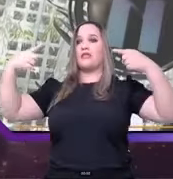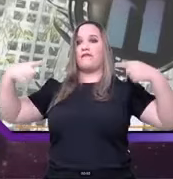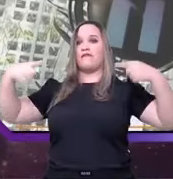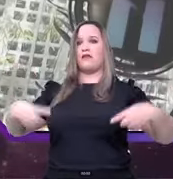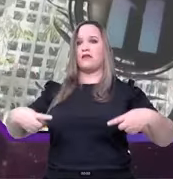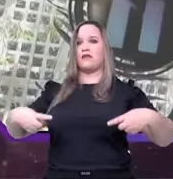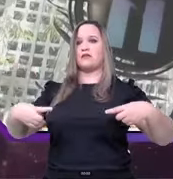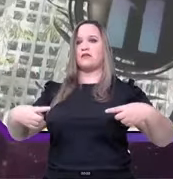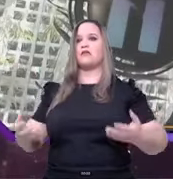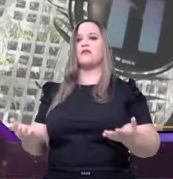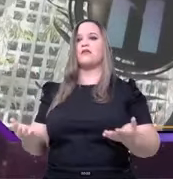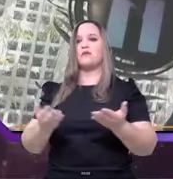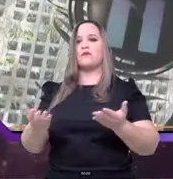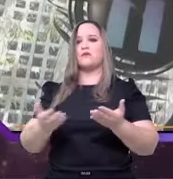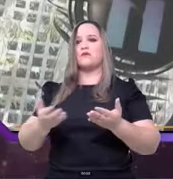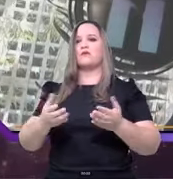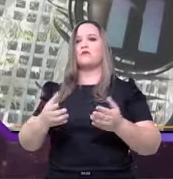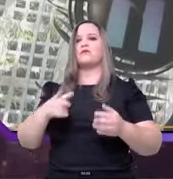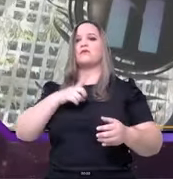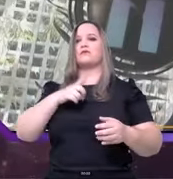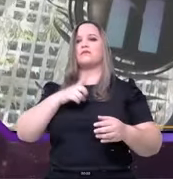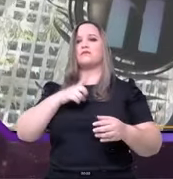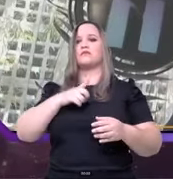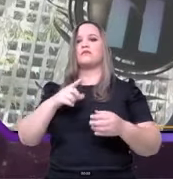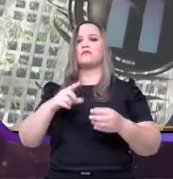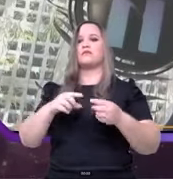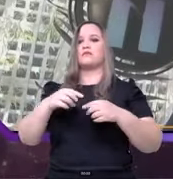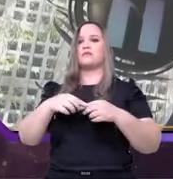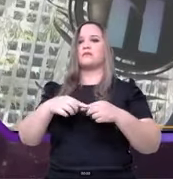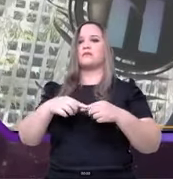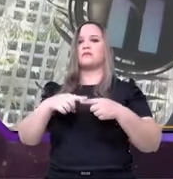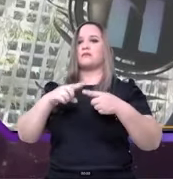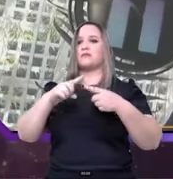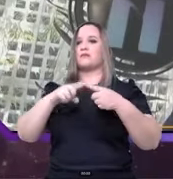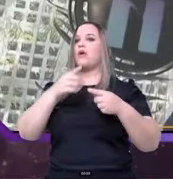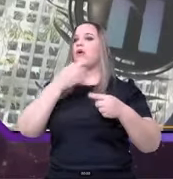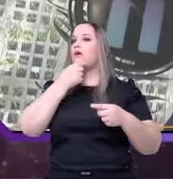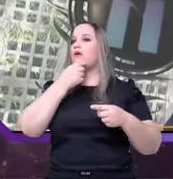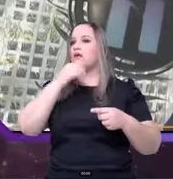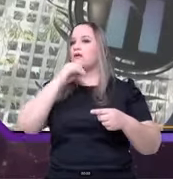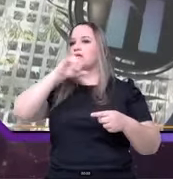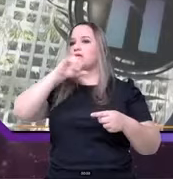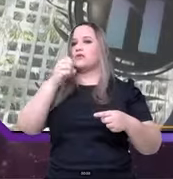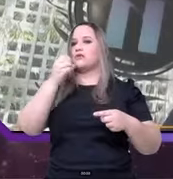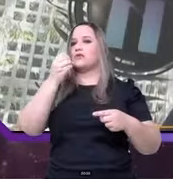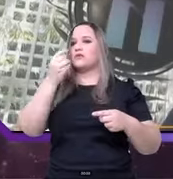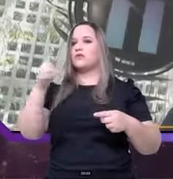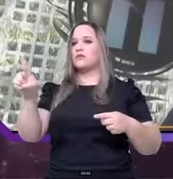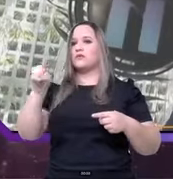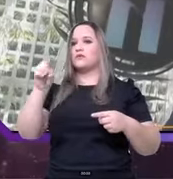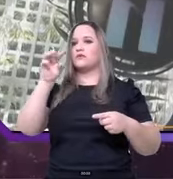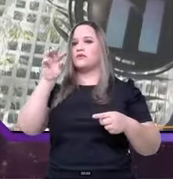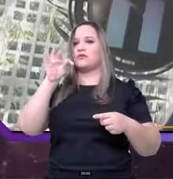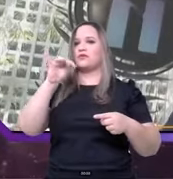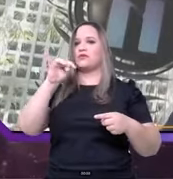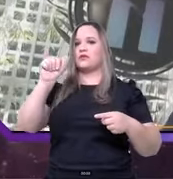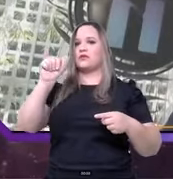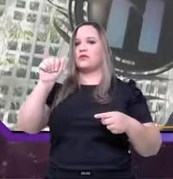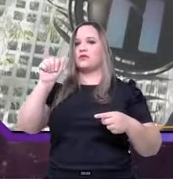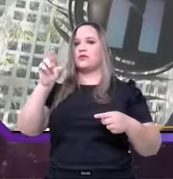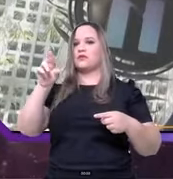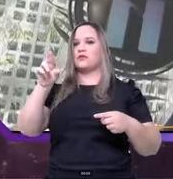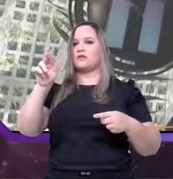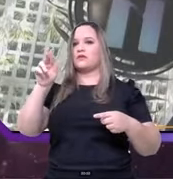plenário do júri, nós teremos o magistrado de Mato Grosso, o doutor João Tiago, estimado colega João Tiago França Guerra,